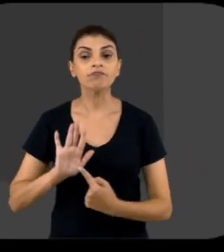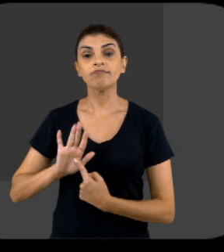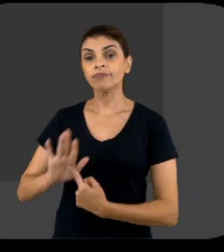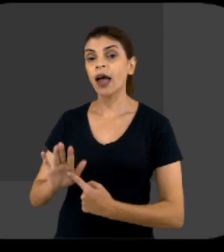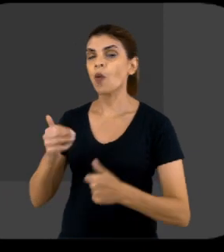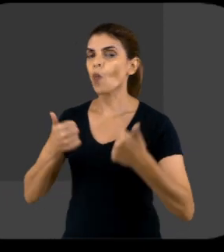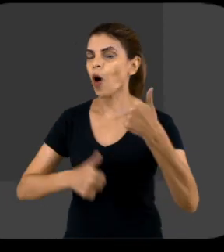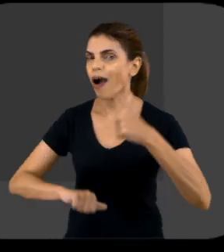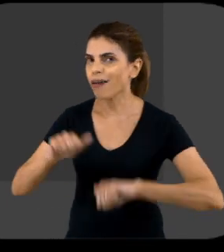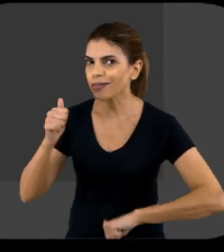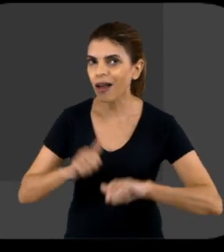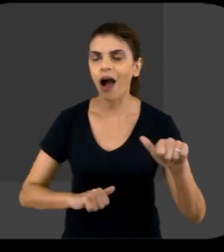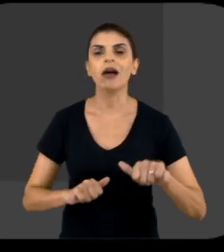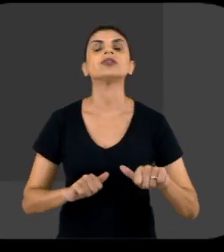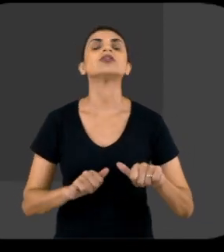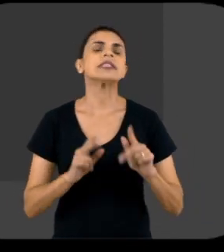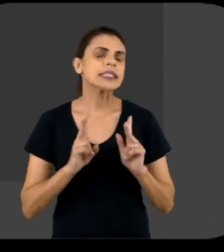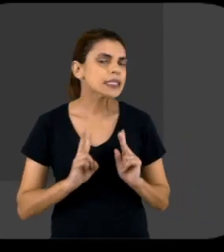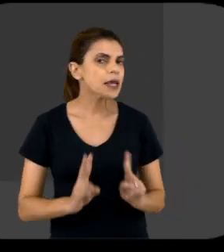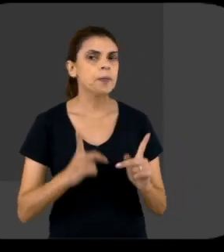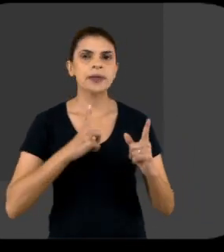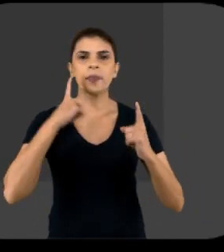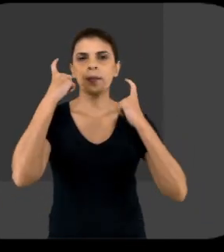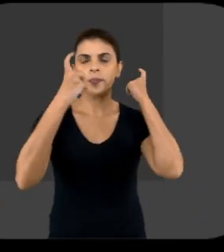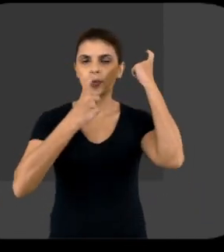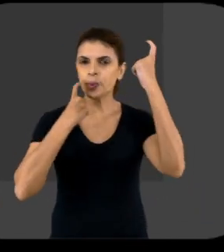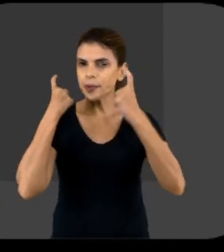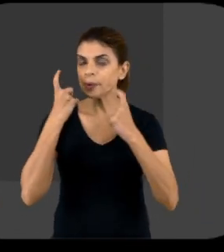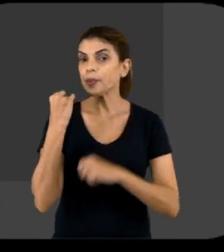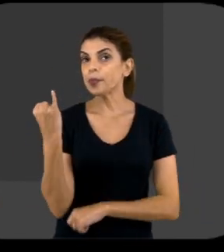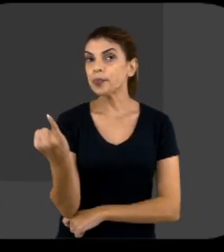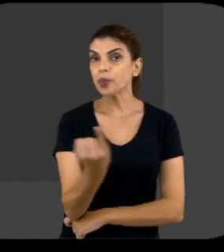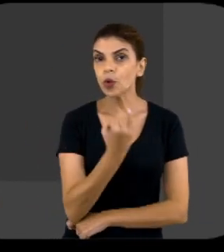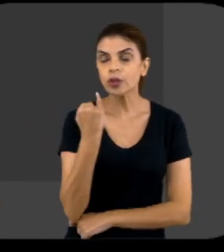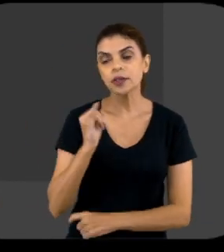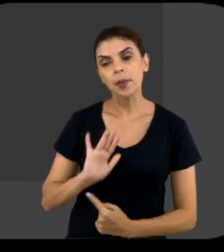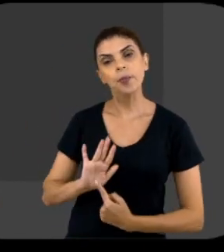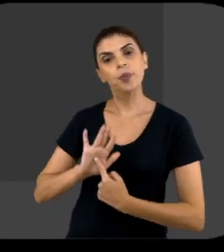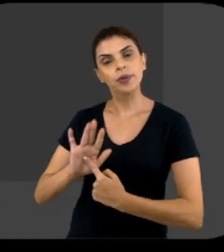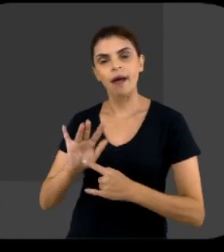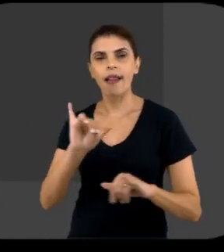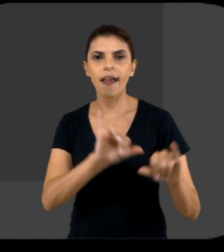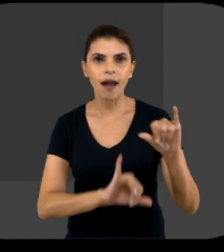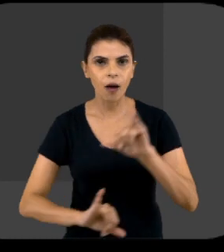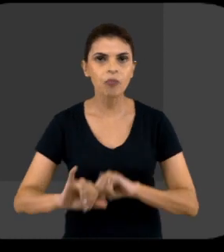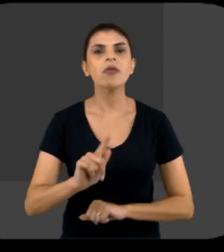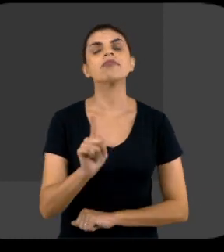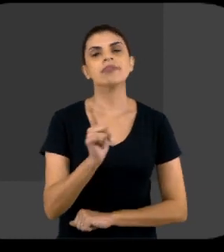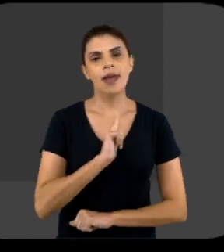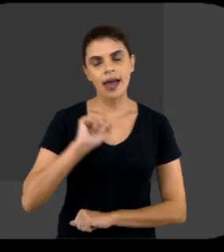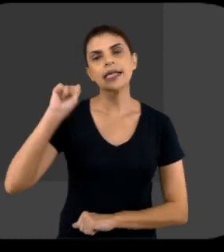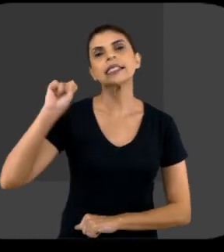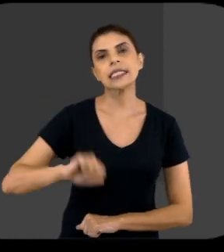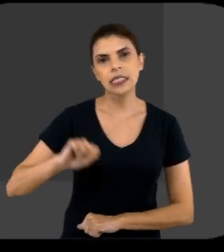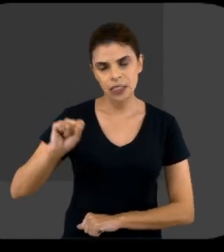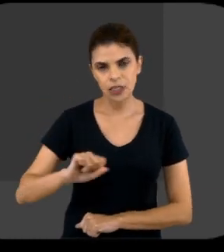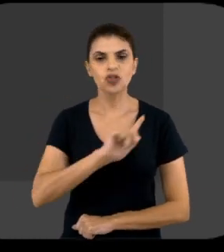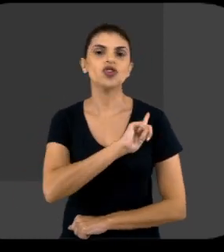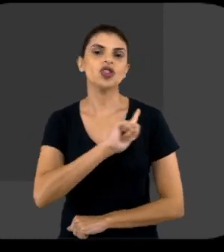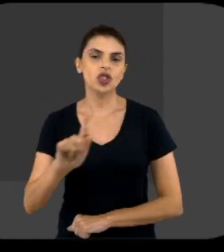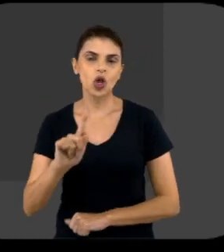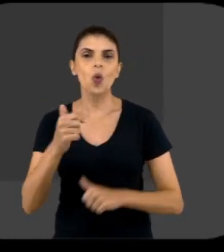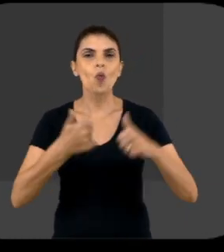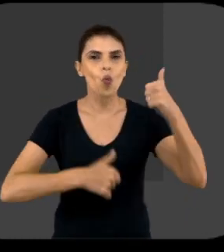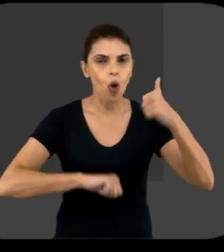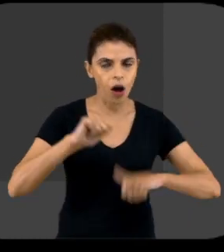indicadores da qualidade. Então, ela é muito importante para demonstrar que o laboratório tem um sistema de gestão da